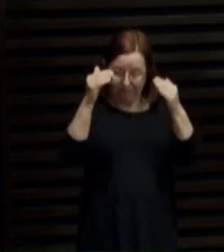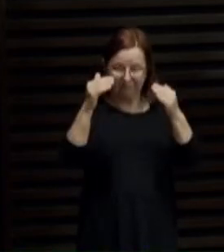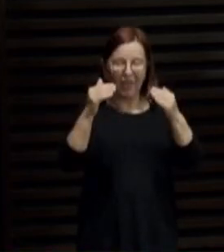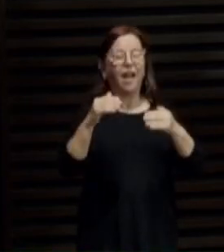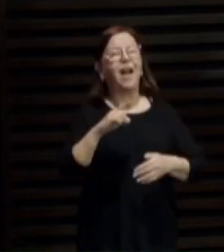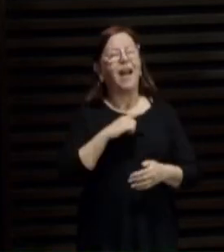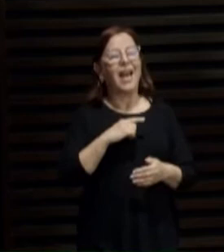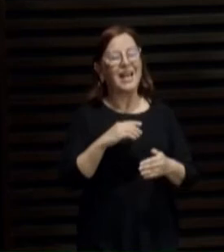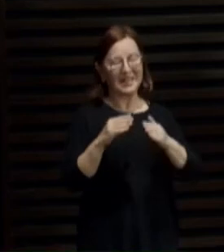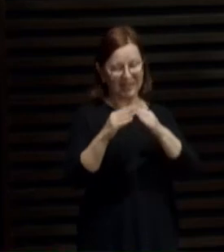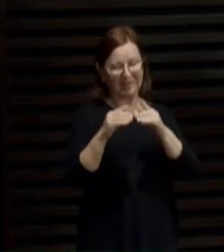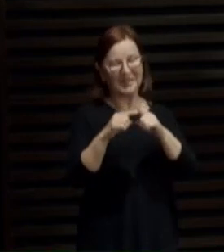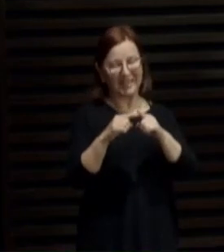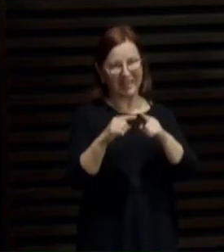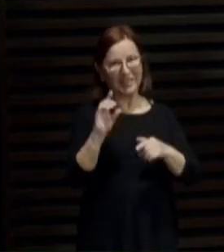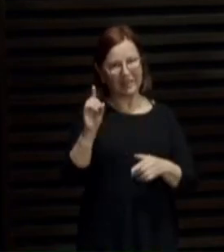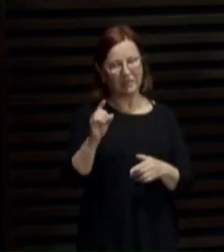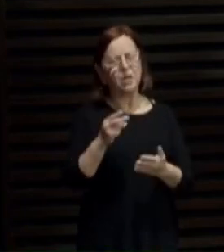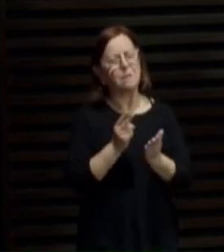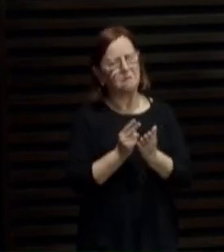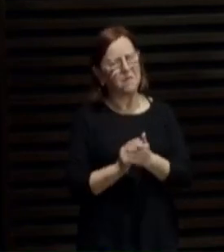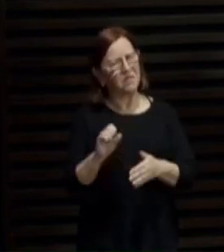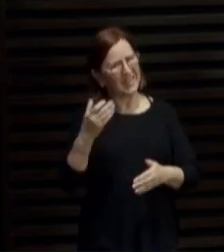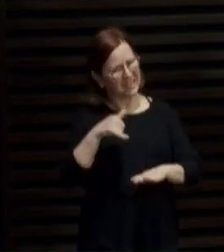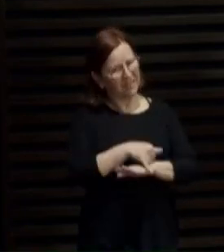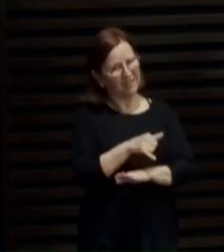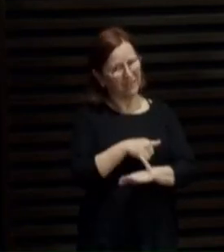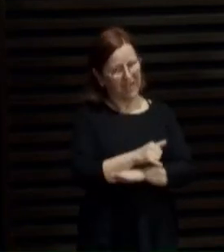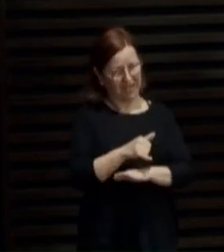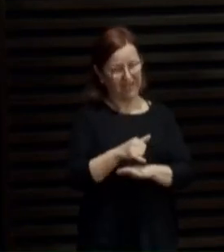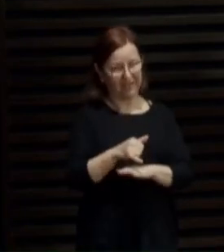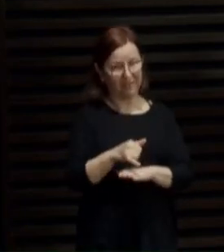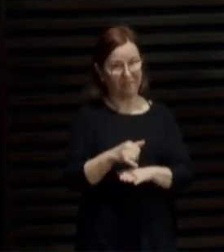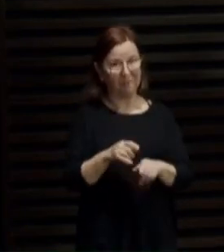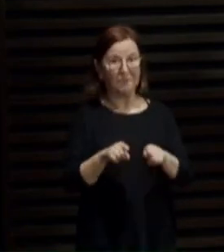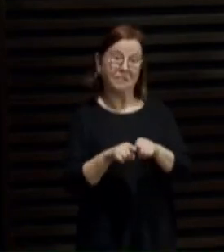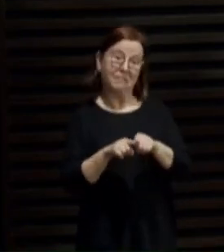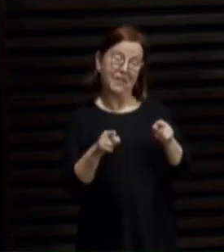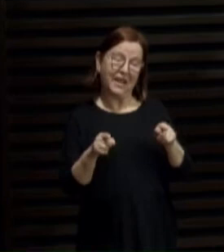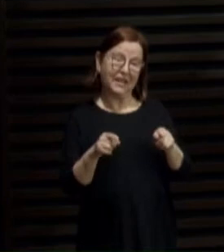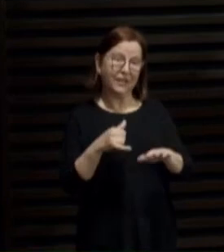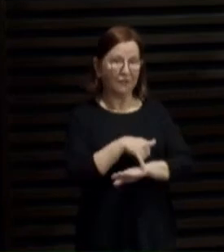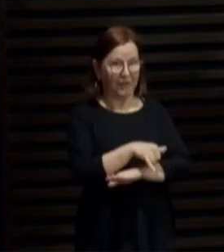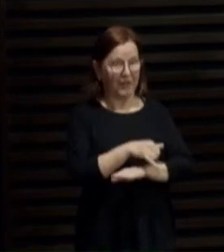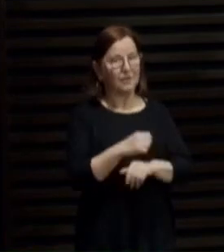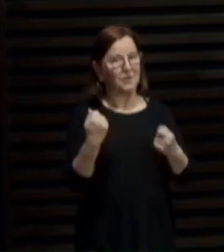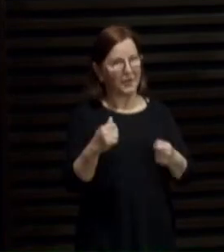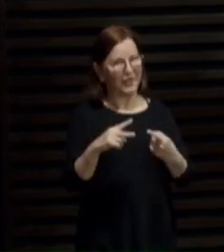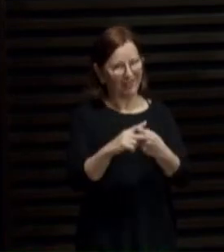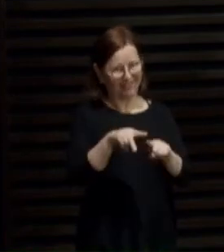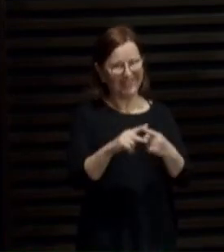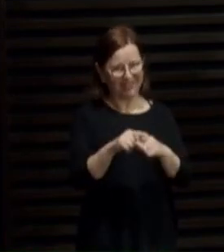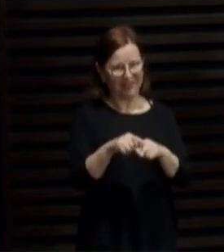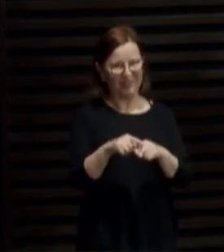esteja repleta de falhas. E nesse caso, as falhas precisam ser corrigidas.